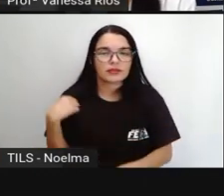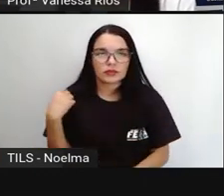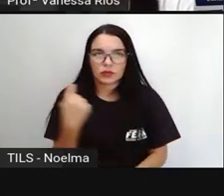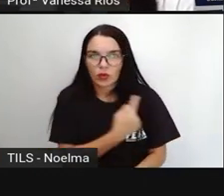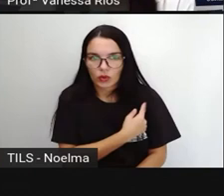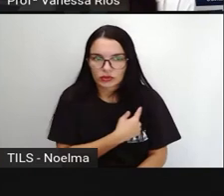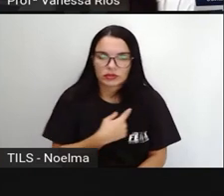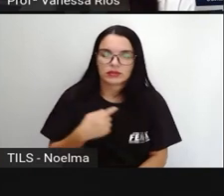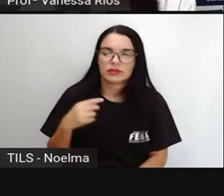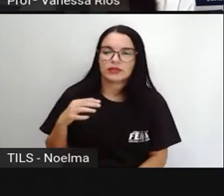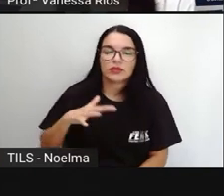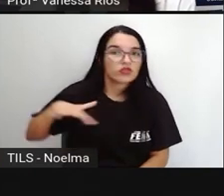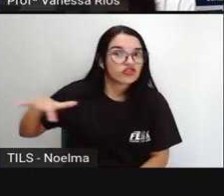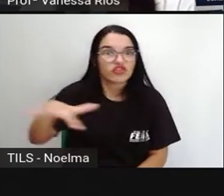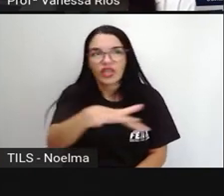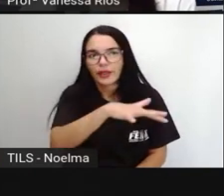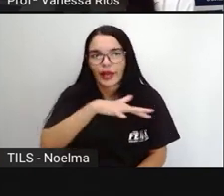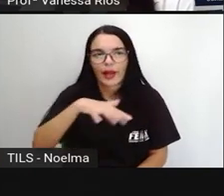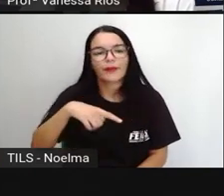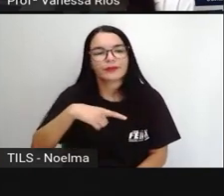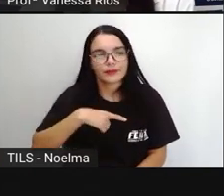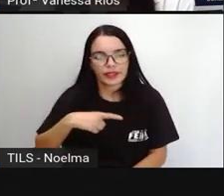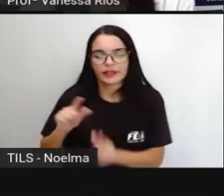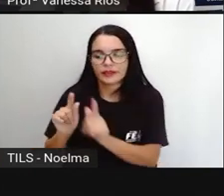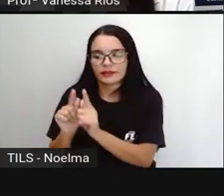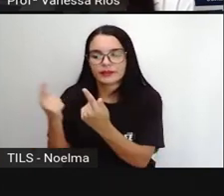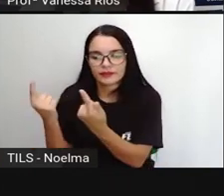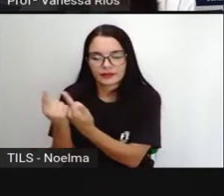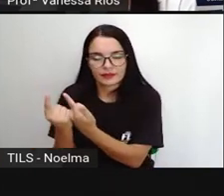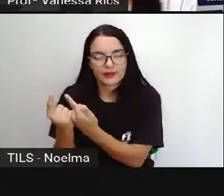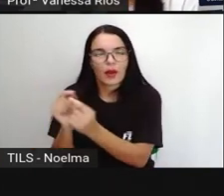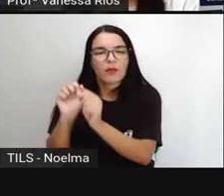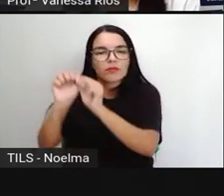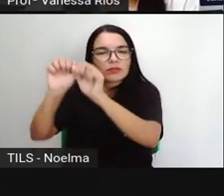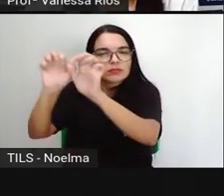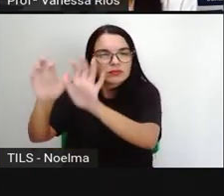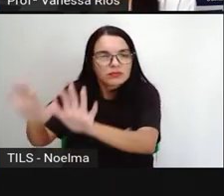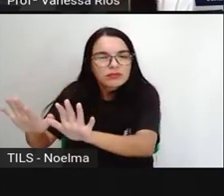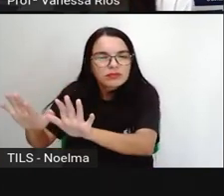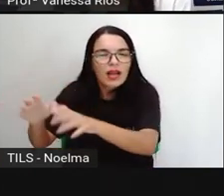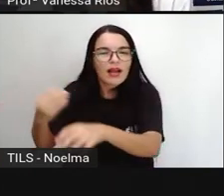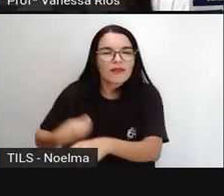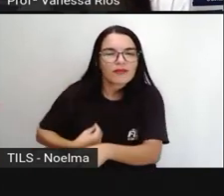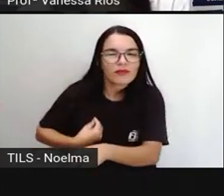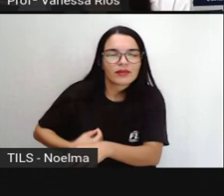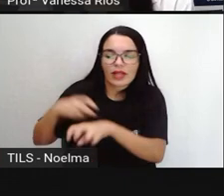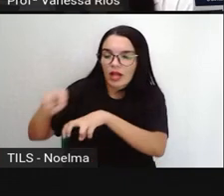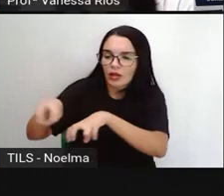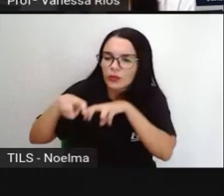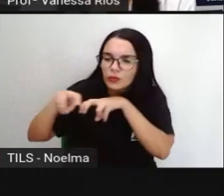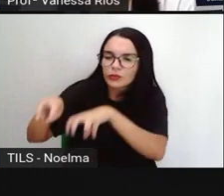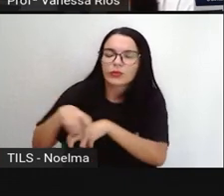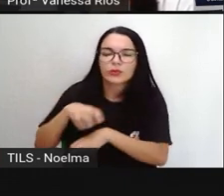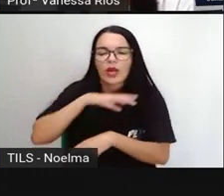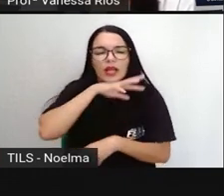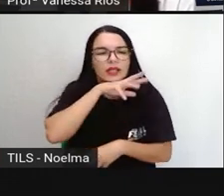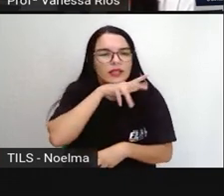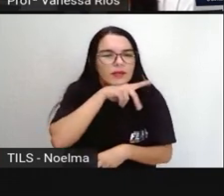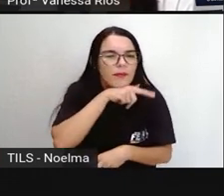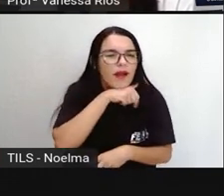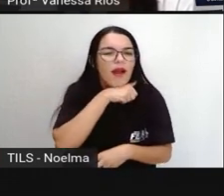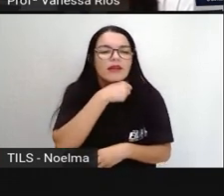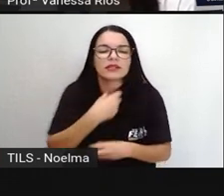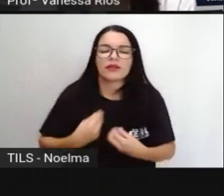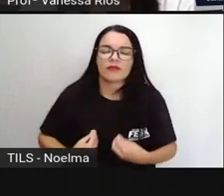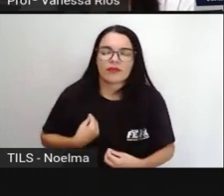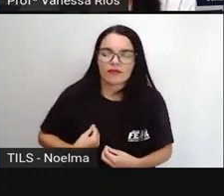no geral nós formamos aí as sociedades sedentárias que vivem aí da agricultura, da criação de animais e das